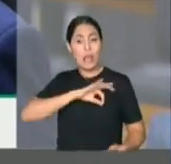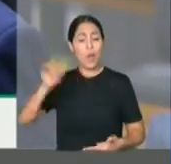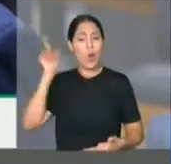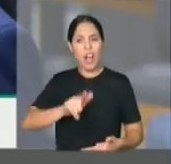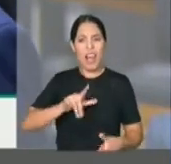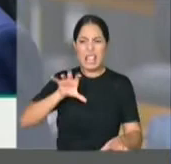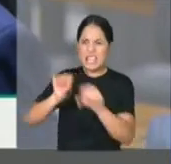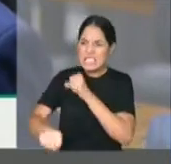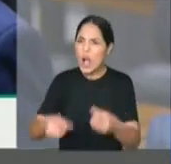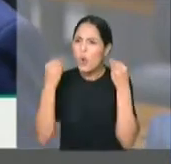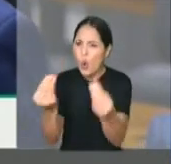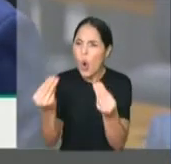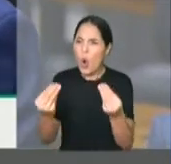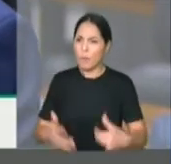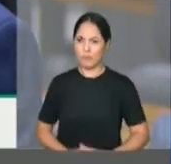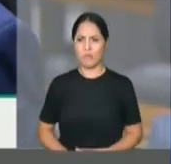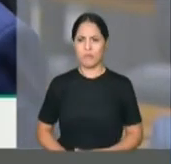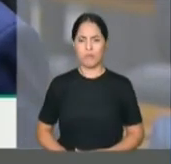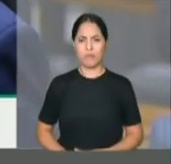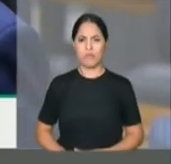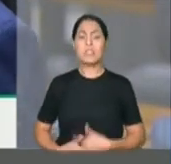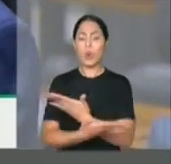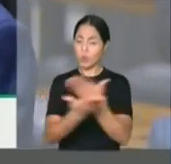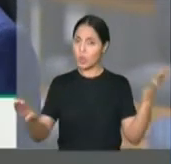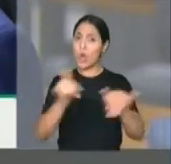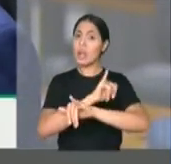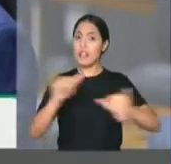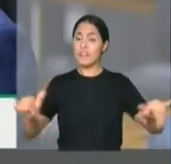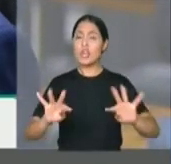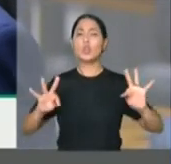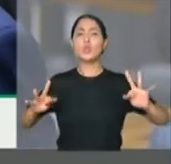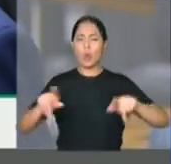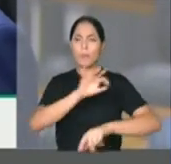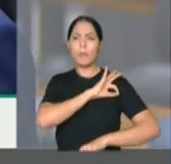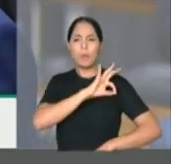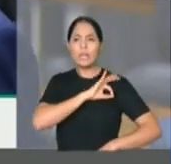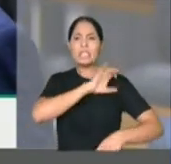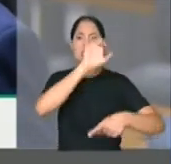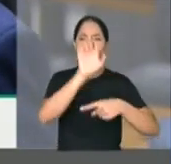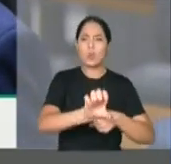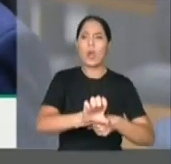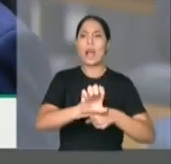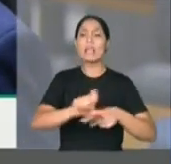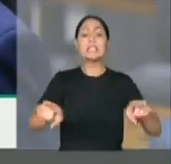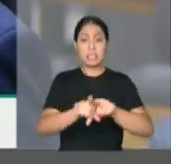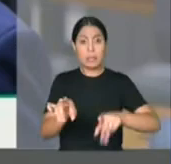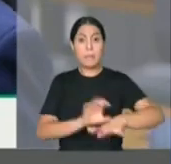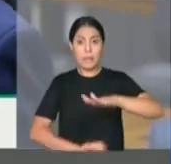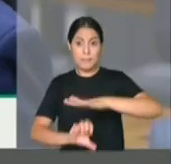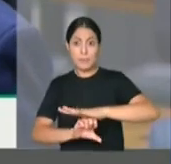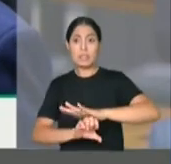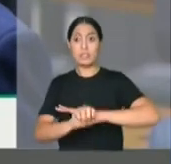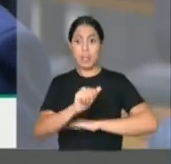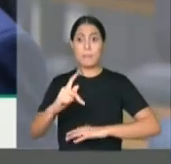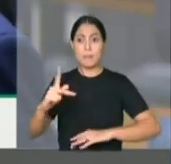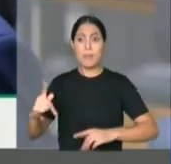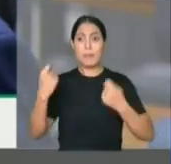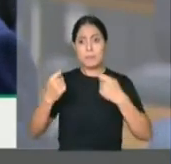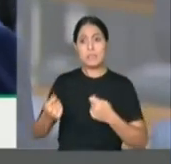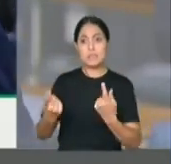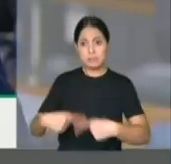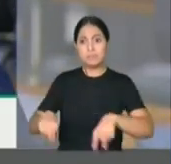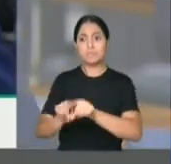provavelmente assassinadas então fica aqui o nosso recado às autoridades estaduais as polícias mas também as empresas de aplicativo para que elas cuidem dos seus